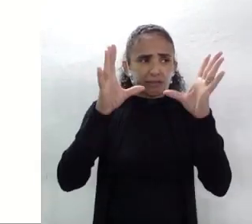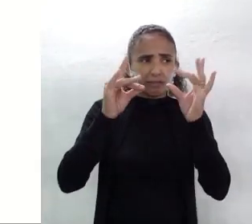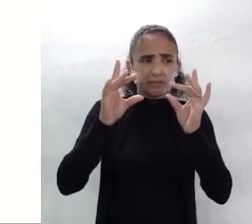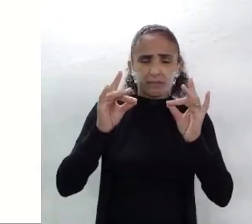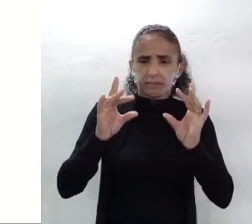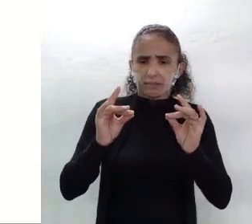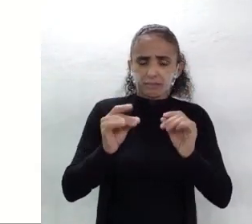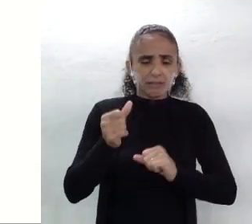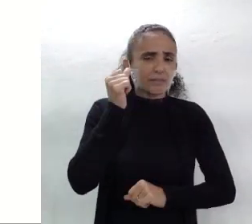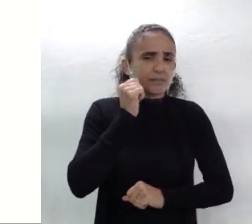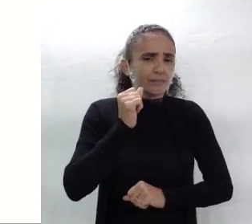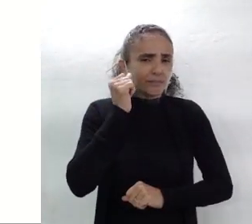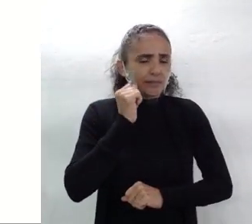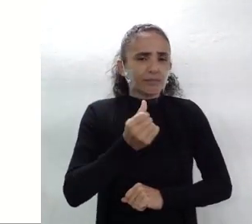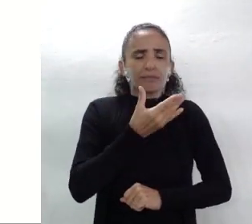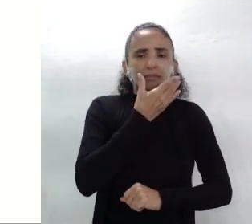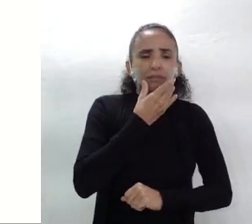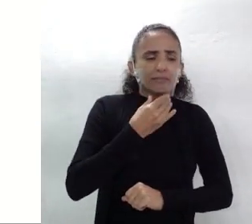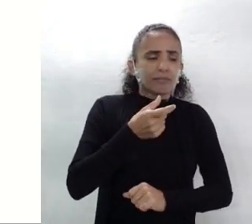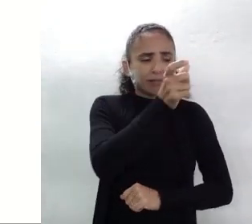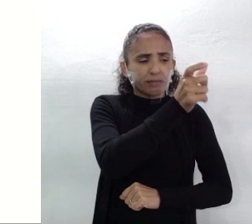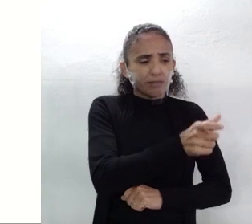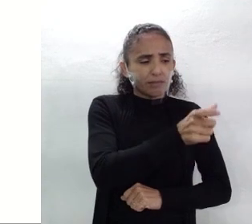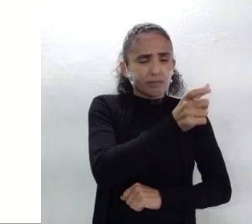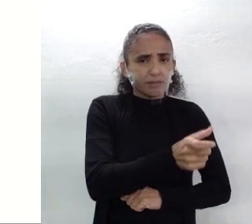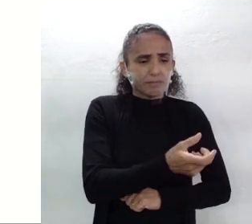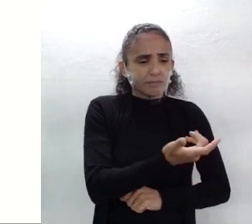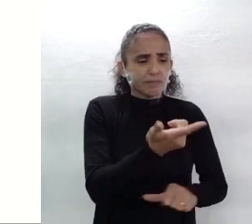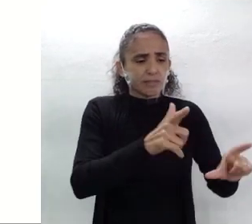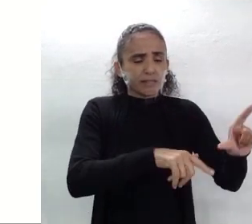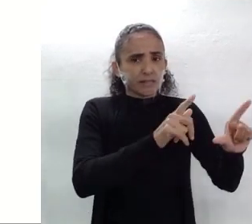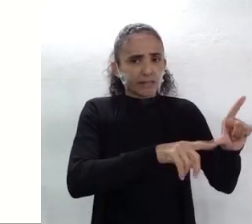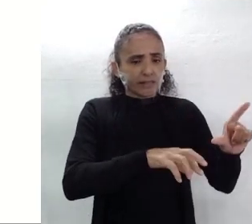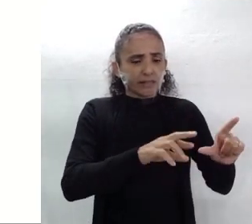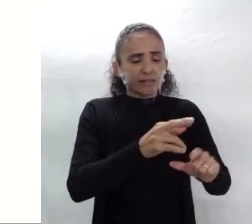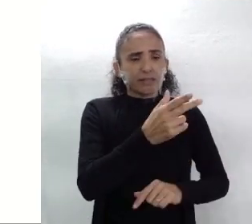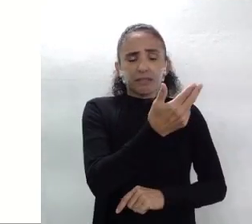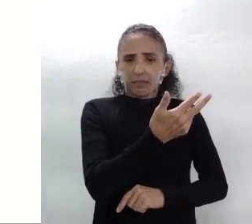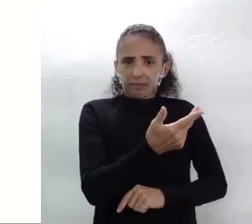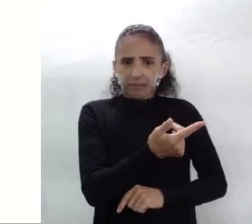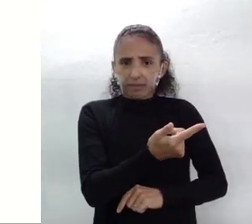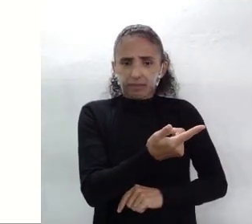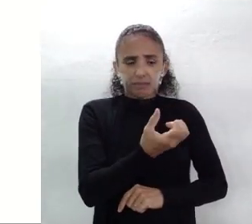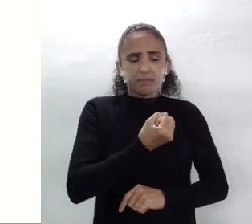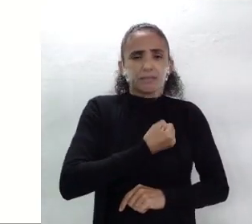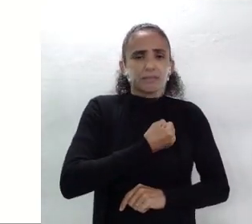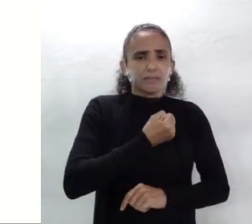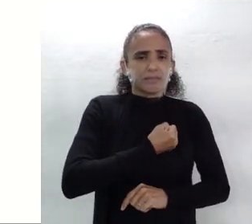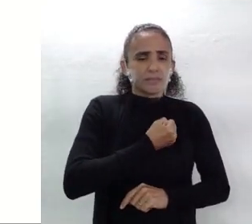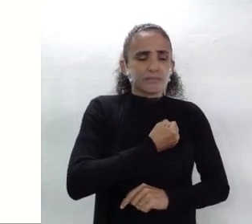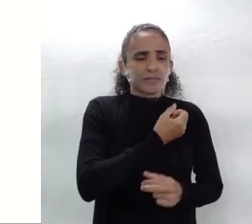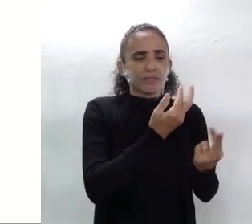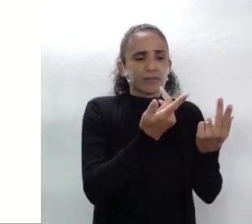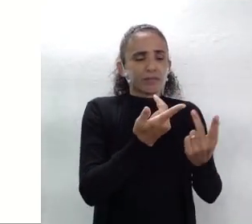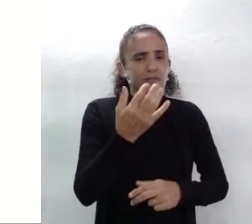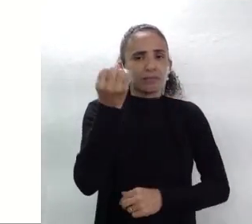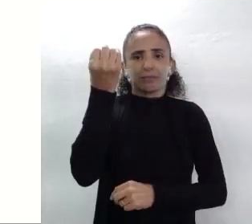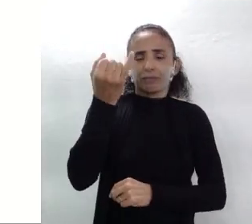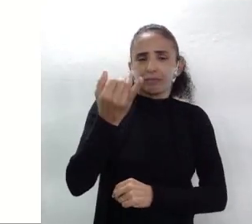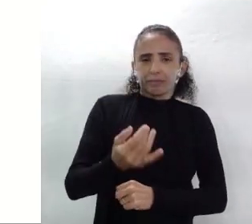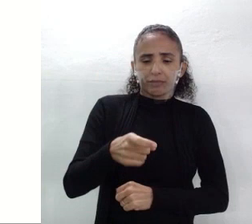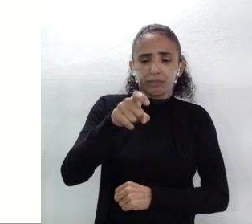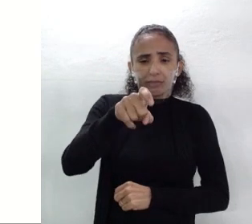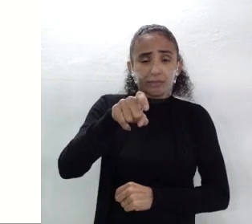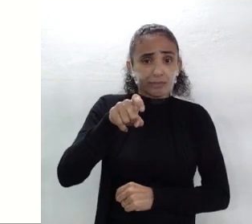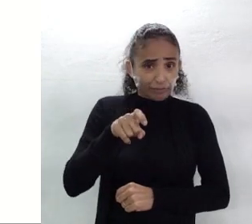mesma quantidade de meninos e meninas. Letras iguais representam números iguais, quantidades